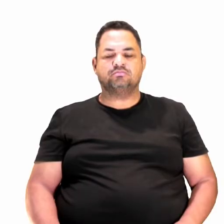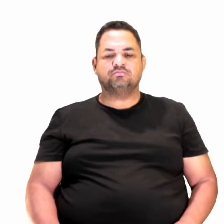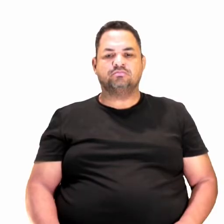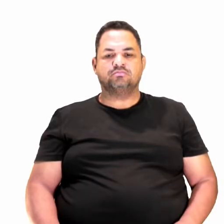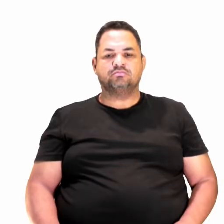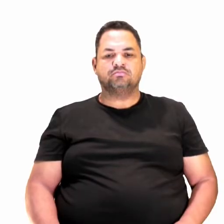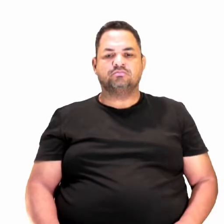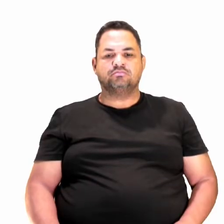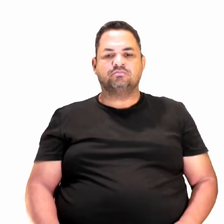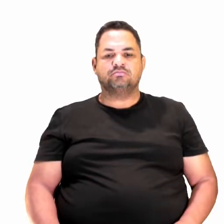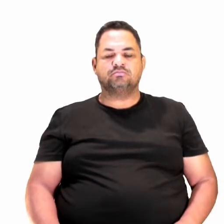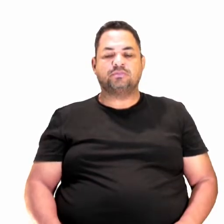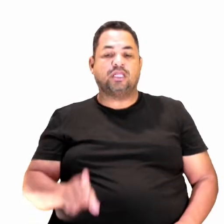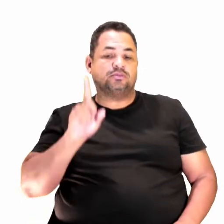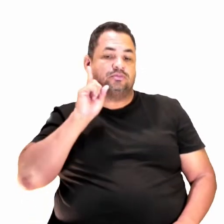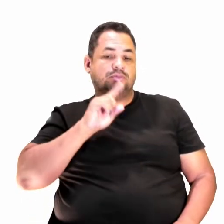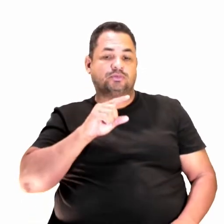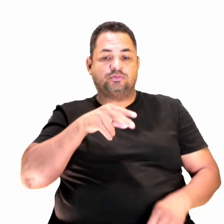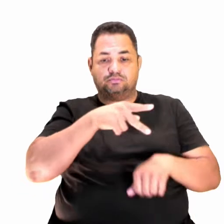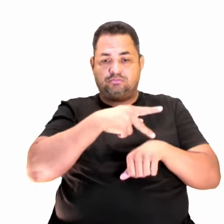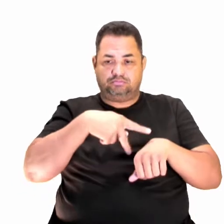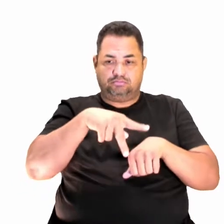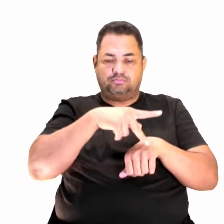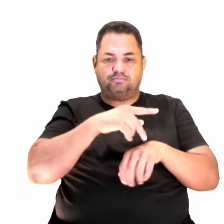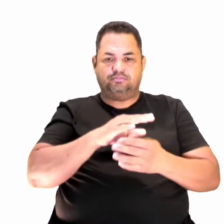time, ou seja, nos Estados Unidos,